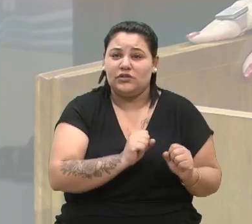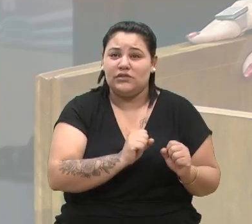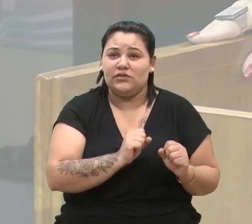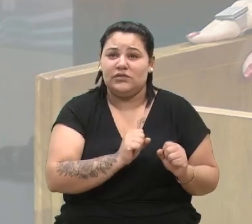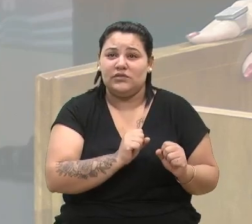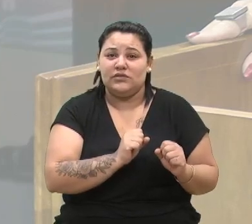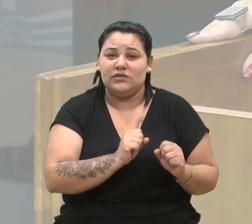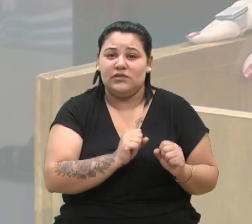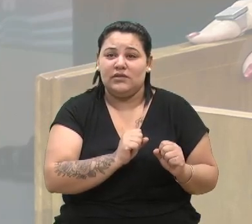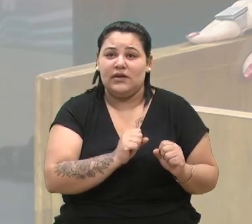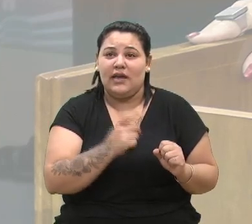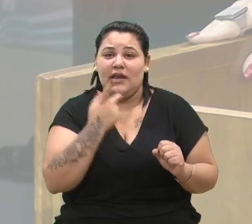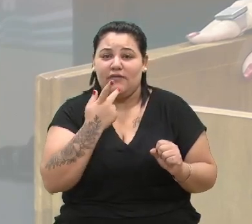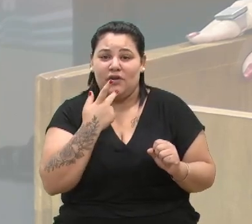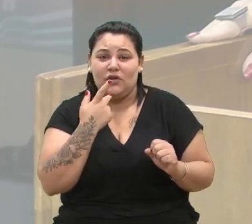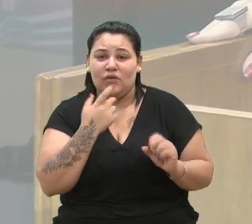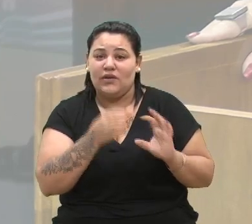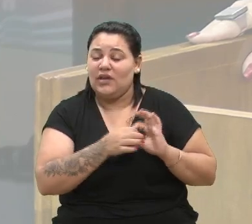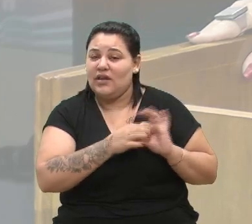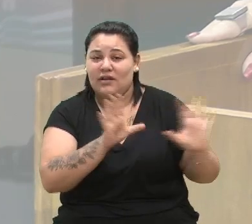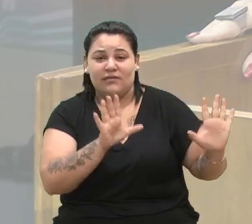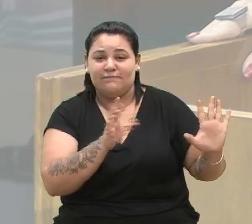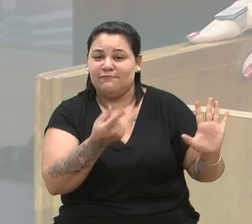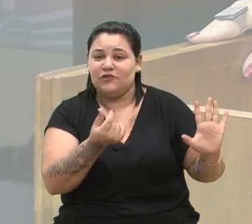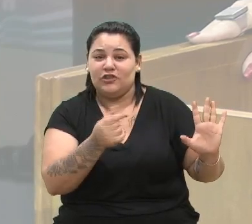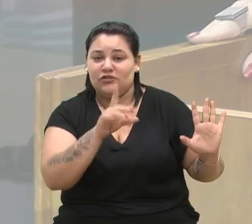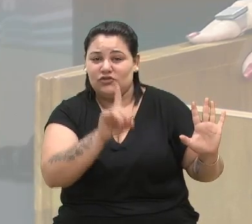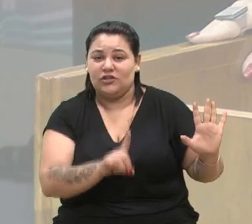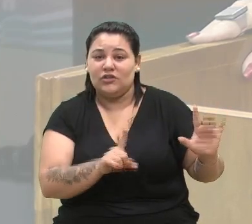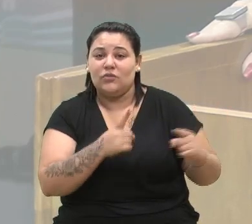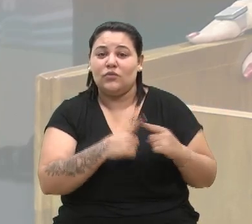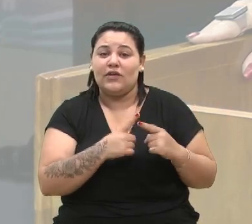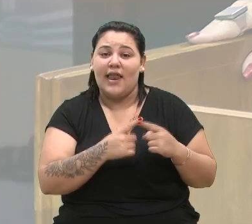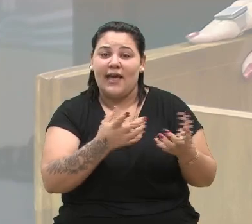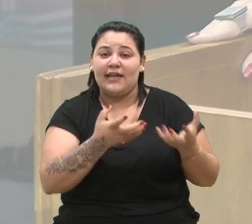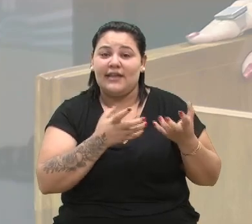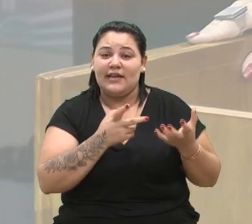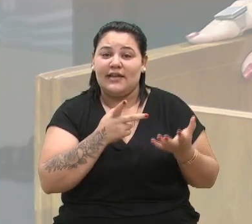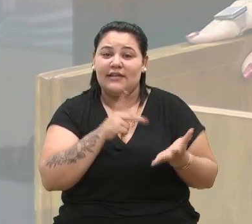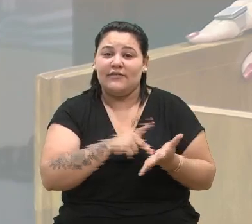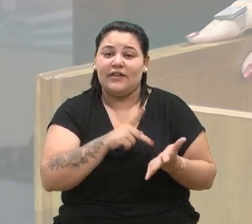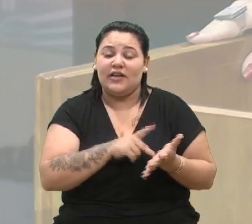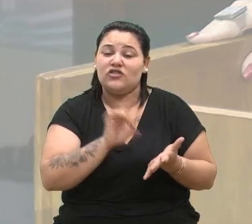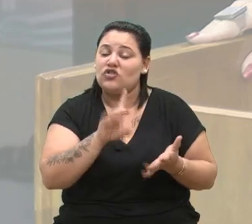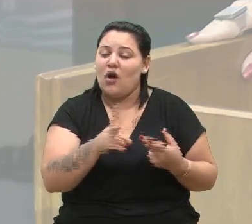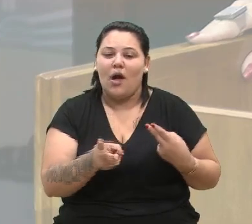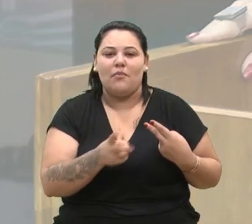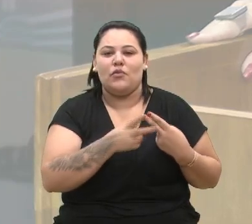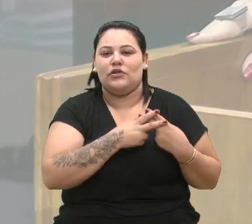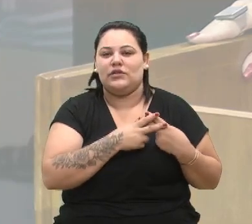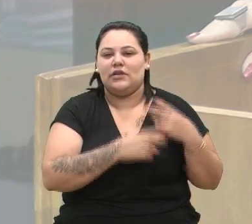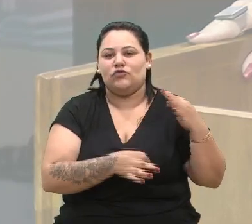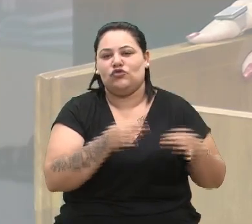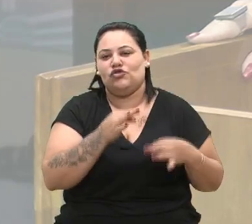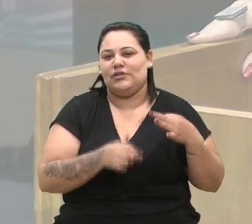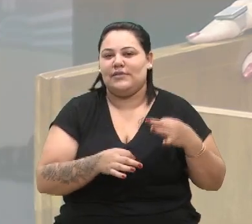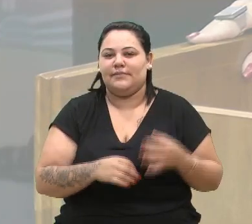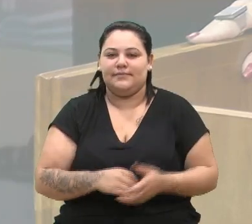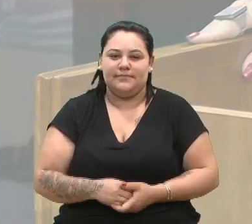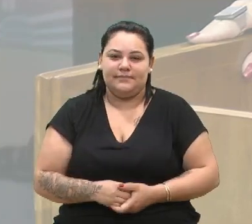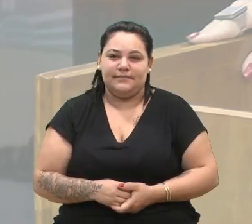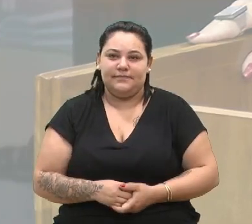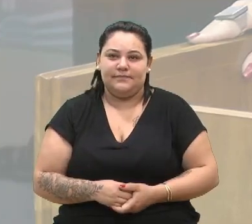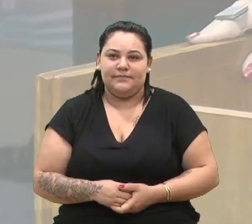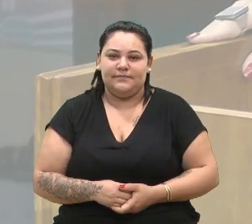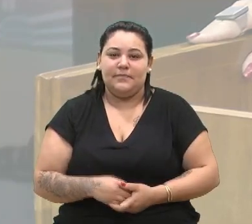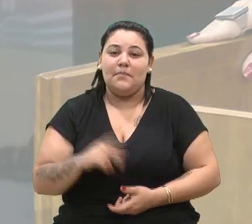mão desse direito, porque o que ela queria era a punição judicial, jurídica